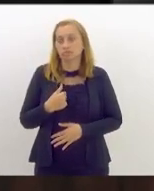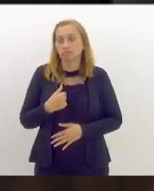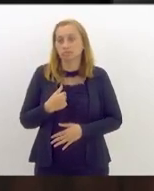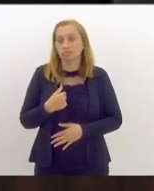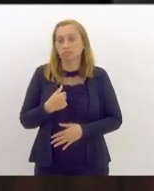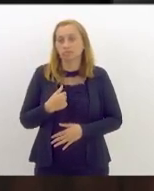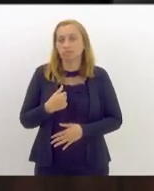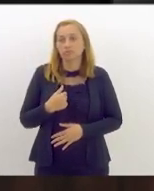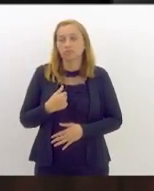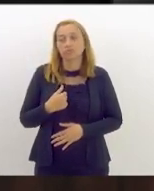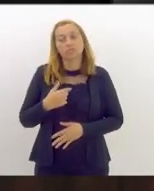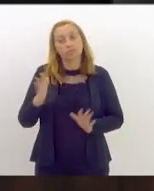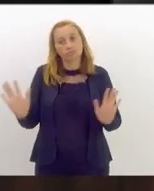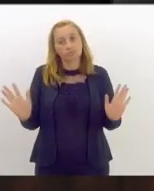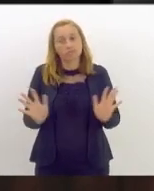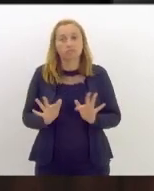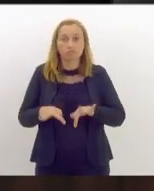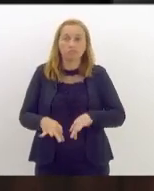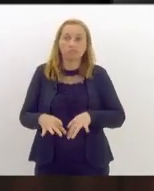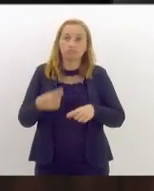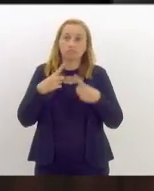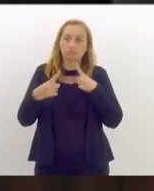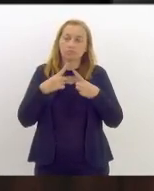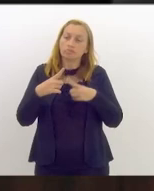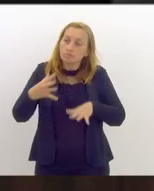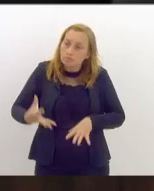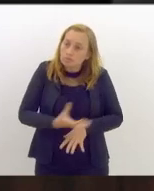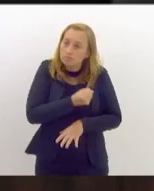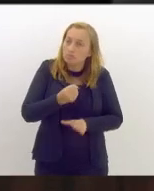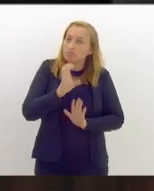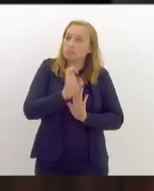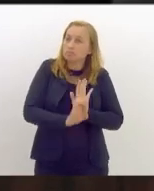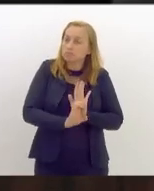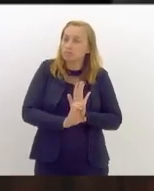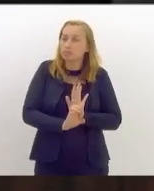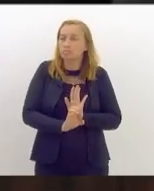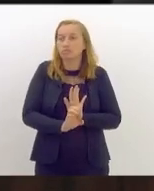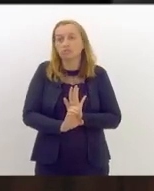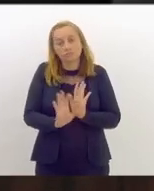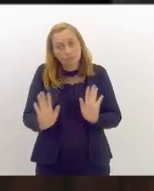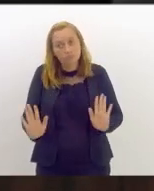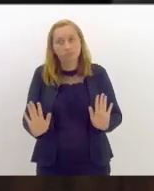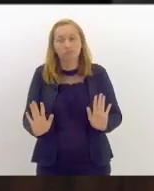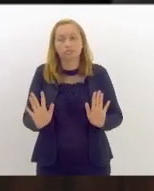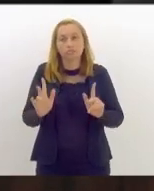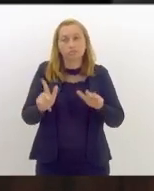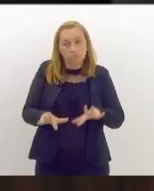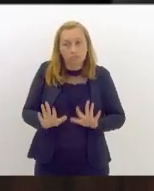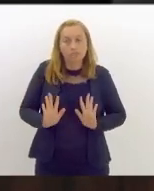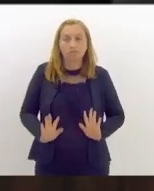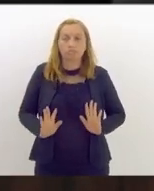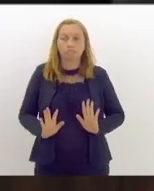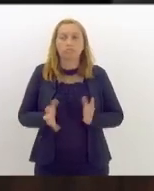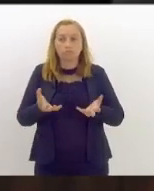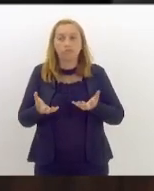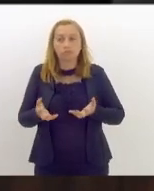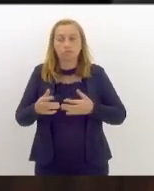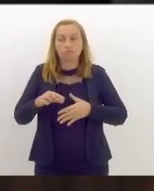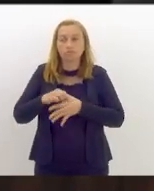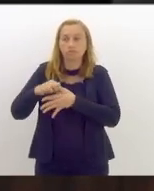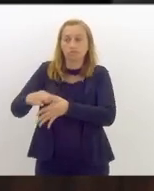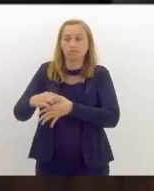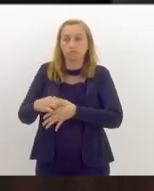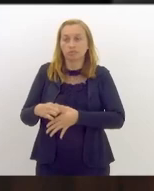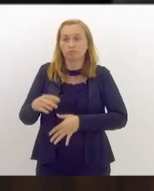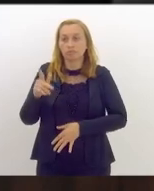aqui é da polícia errada a discussão a gente quer salvar emenda constitucional é diferente quero ouvir a líder do